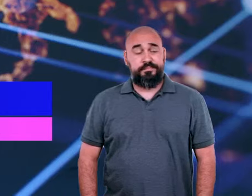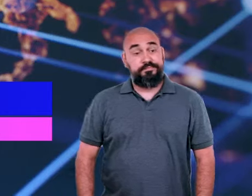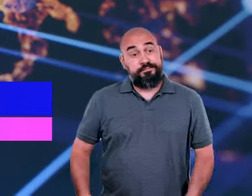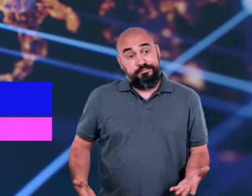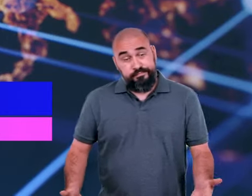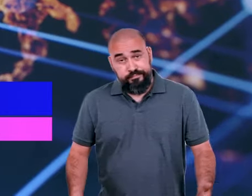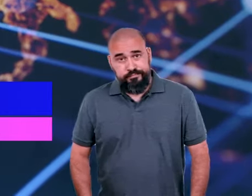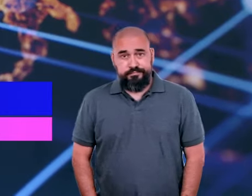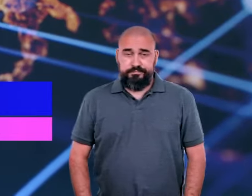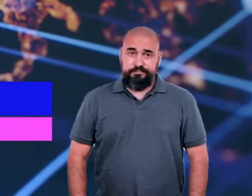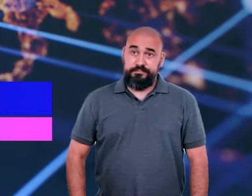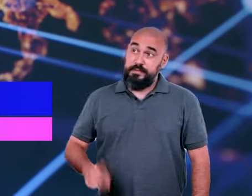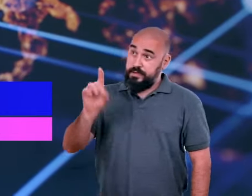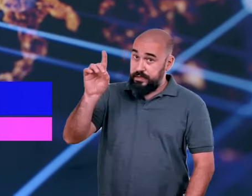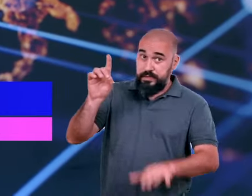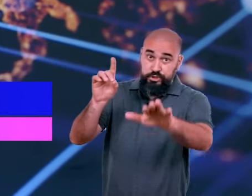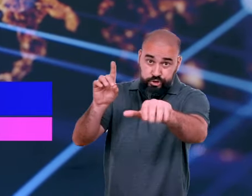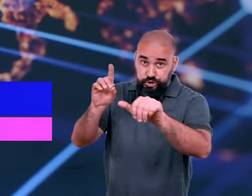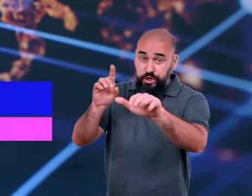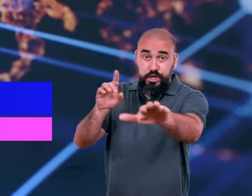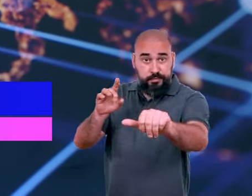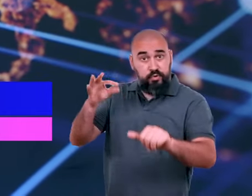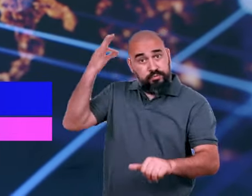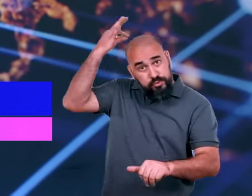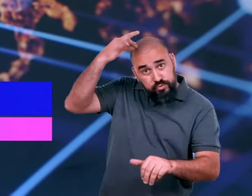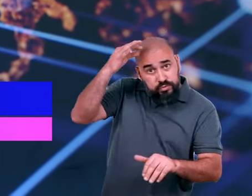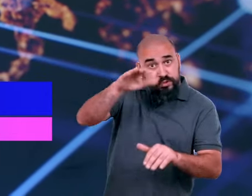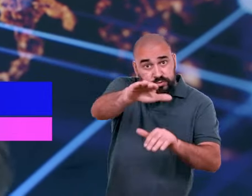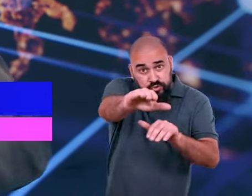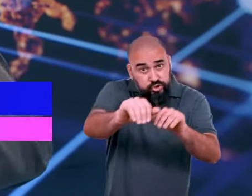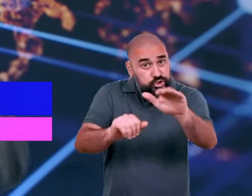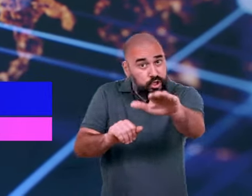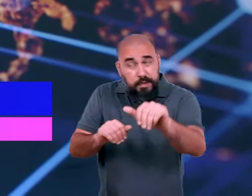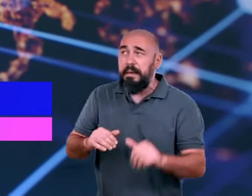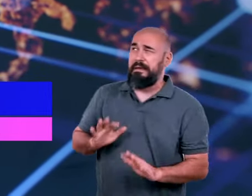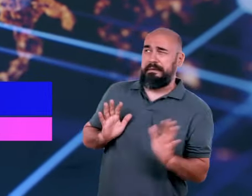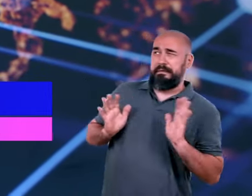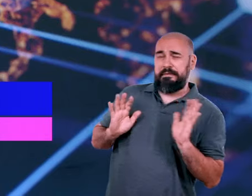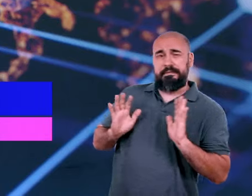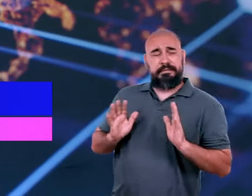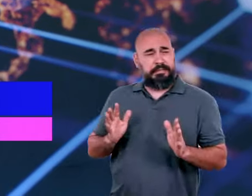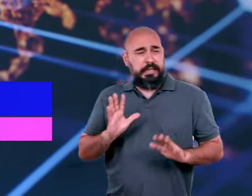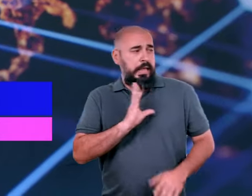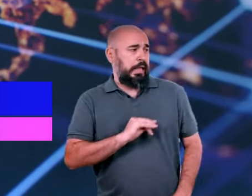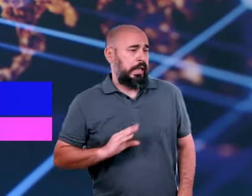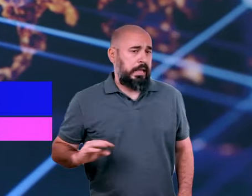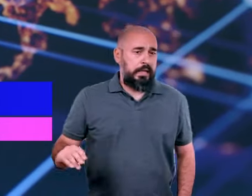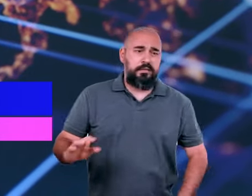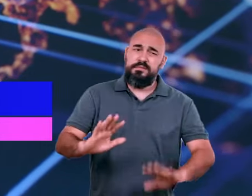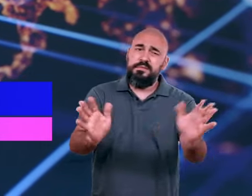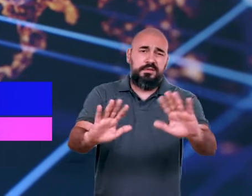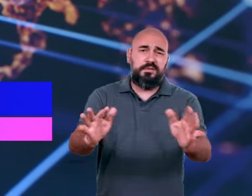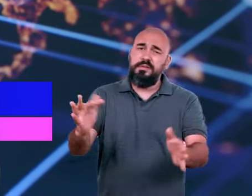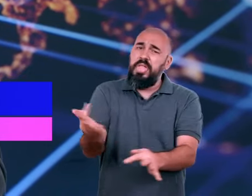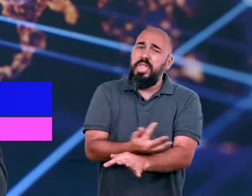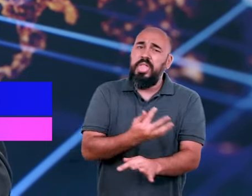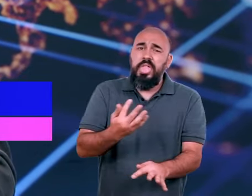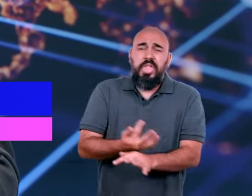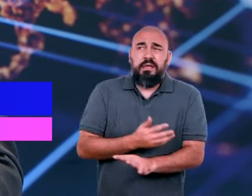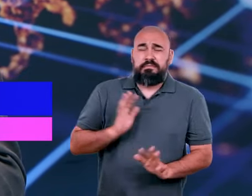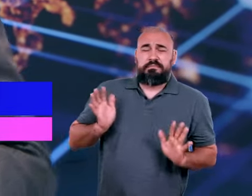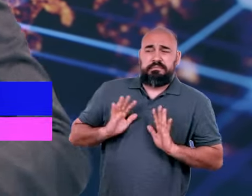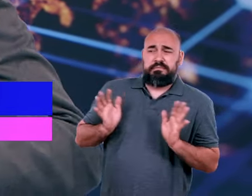Então, não resista à voz do Espírito Santo. Não resista mais para entregar-se a